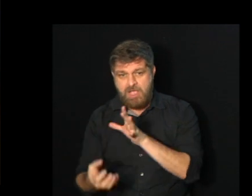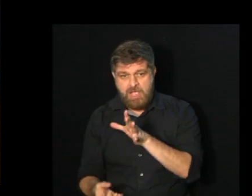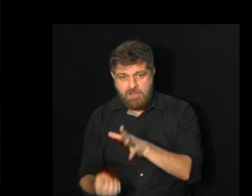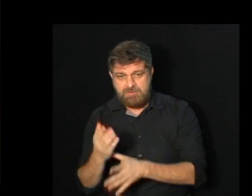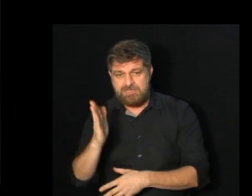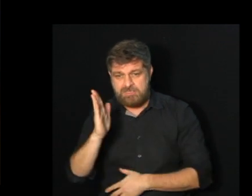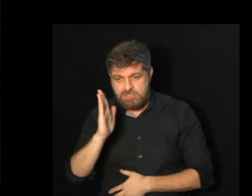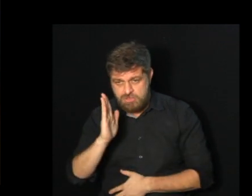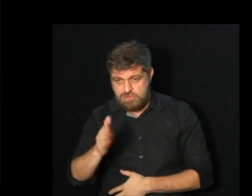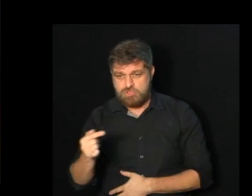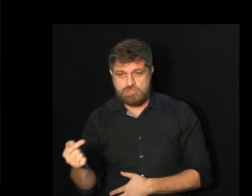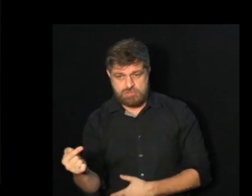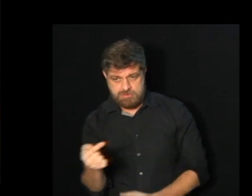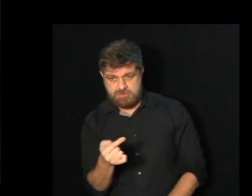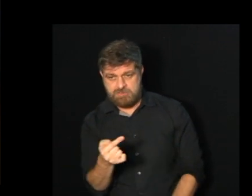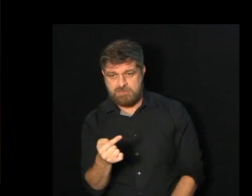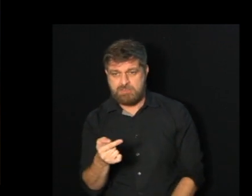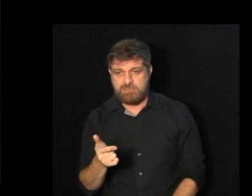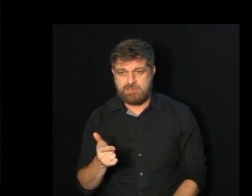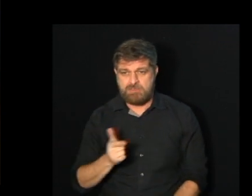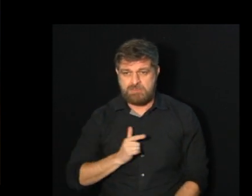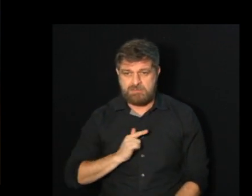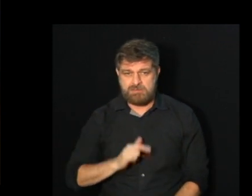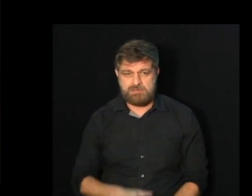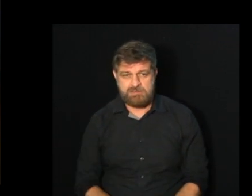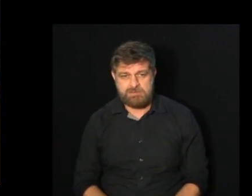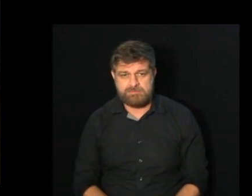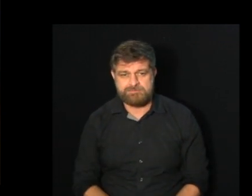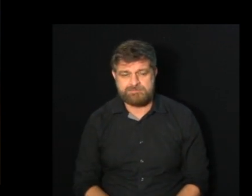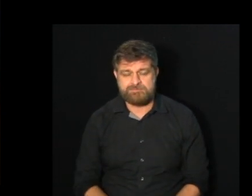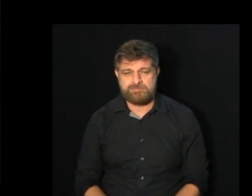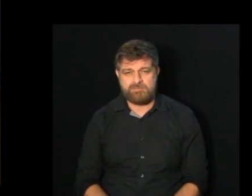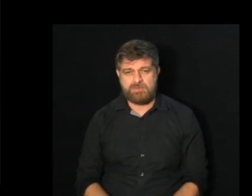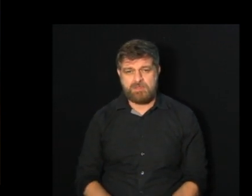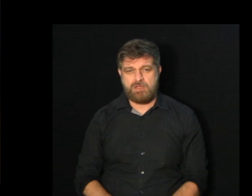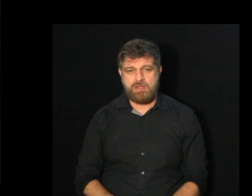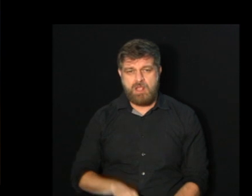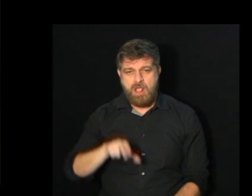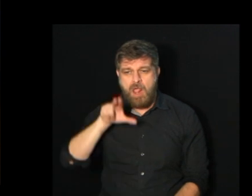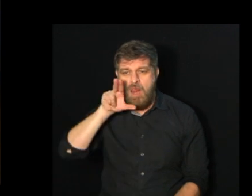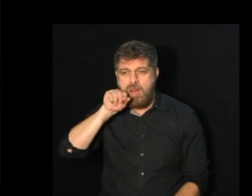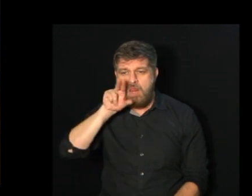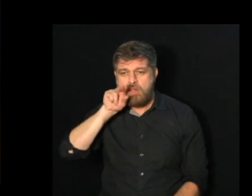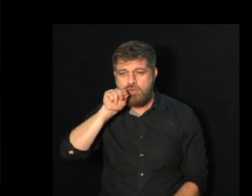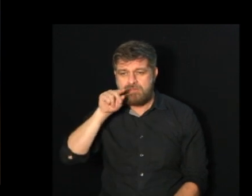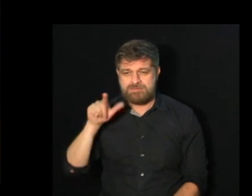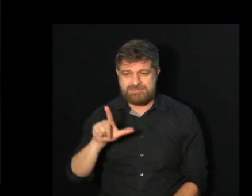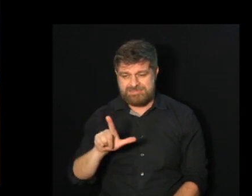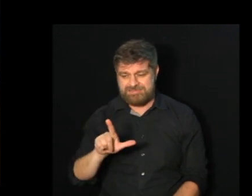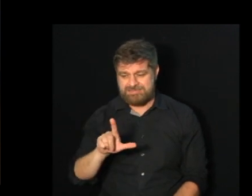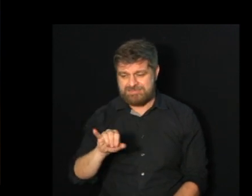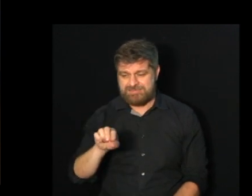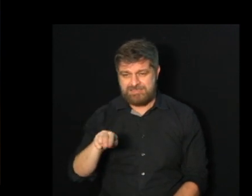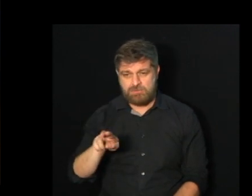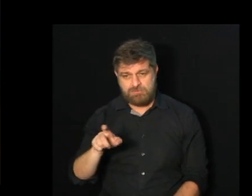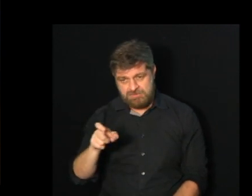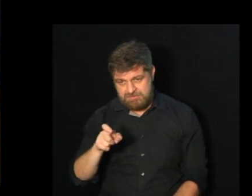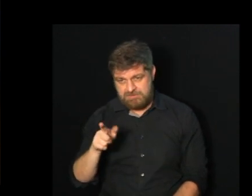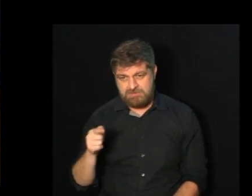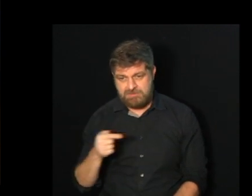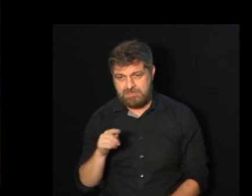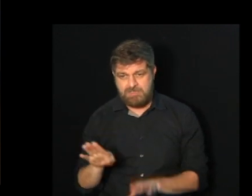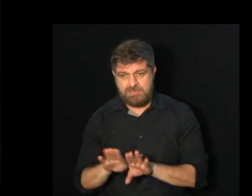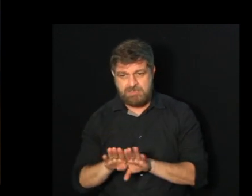está rodando em Linux, que está funcionando em Linux, que é um sistema operacional aberto, construindo com a linguagem operacional